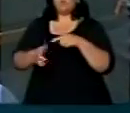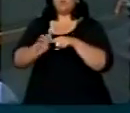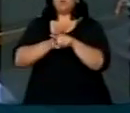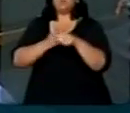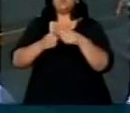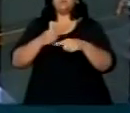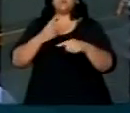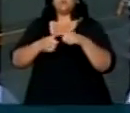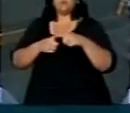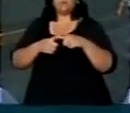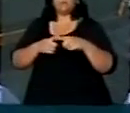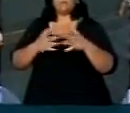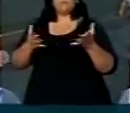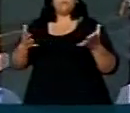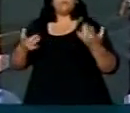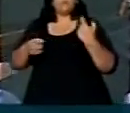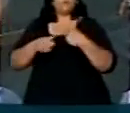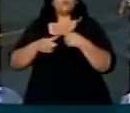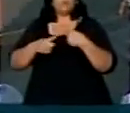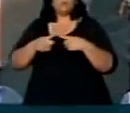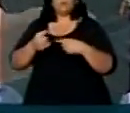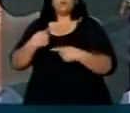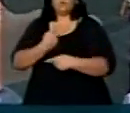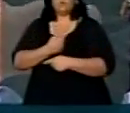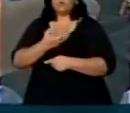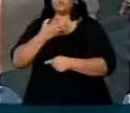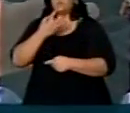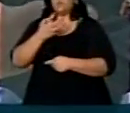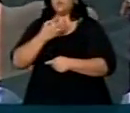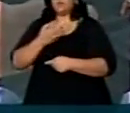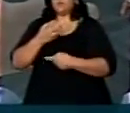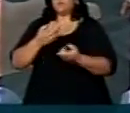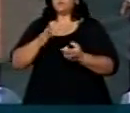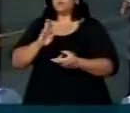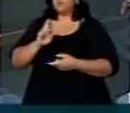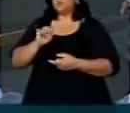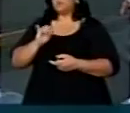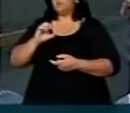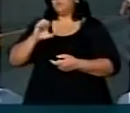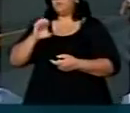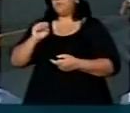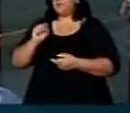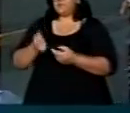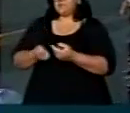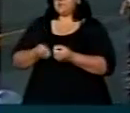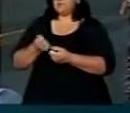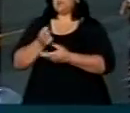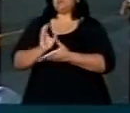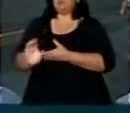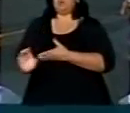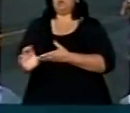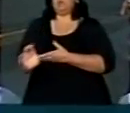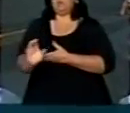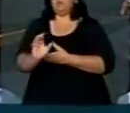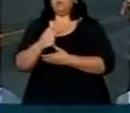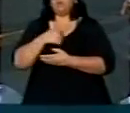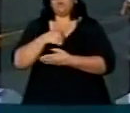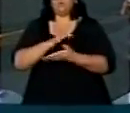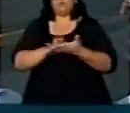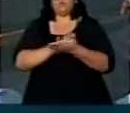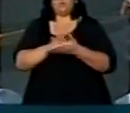nós estamos querendo injetar recursos no Banco do BRICS. Não tenho nada contra, mas estou entrando com um